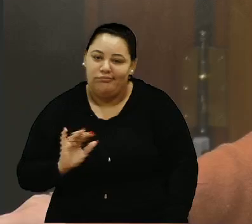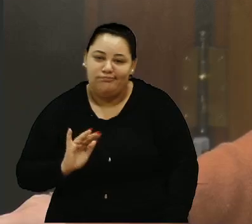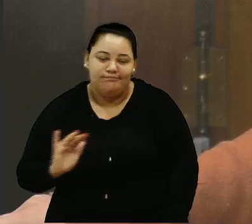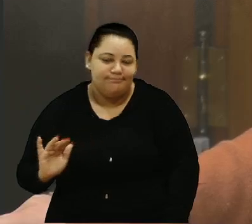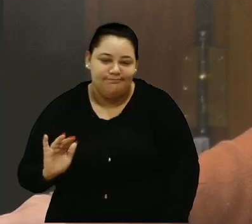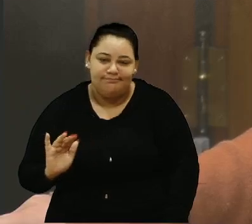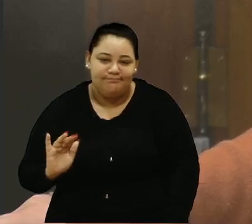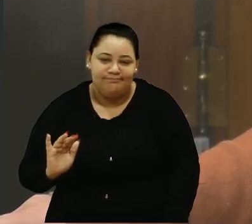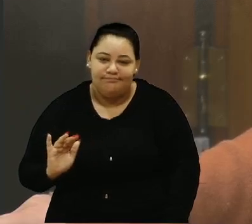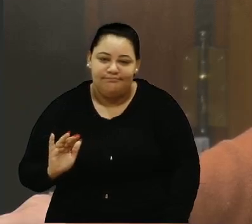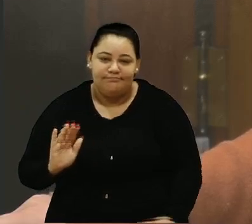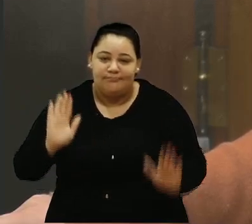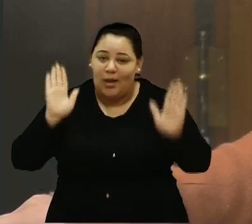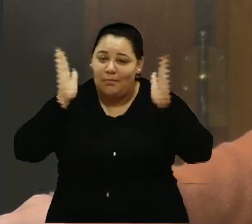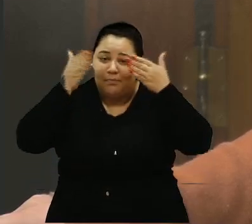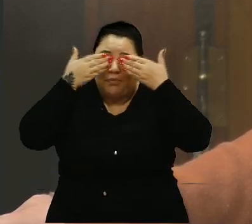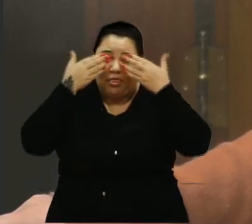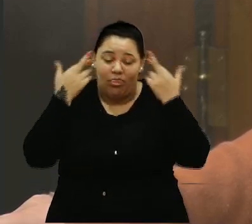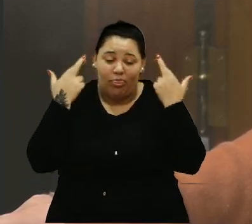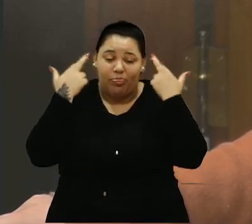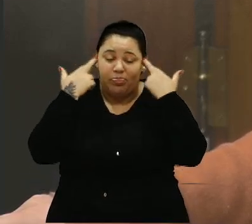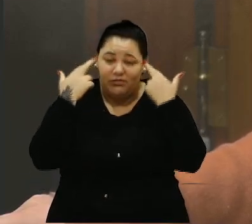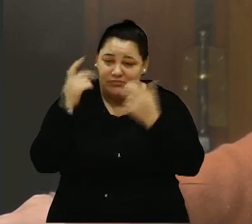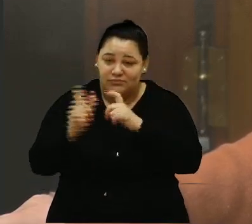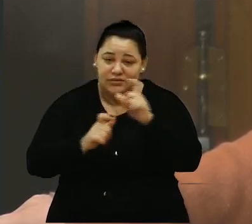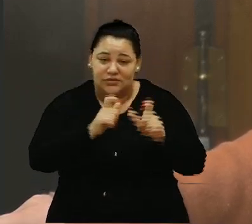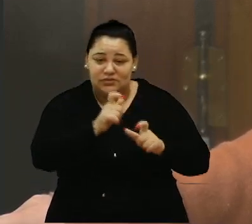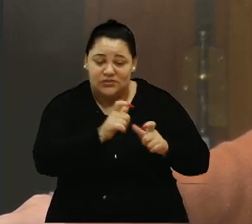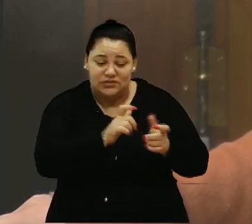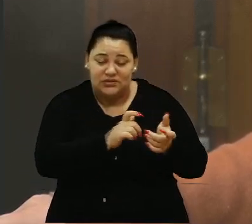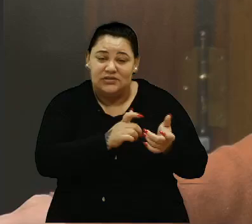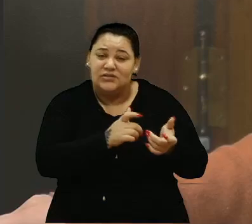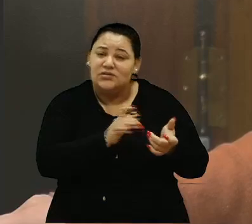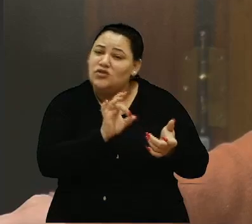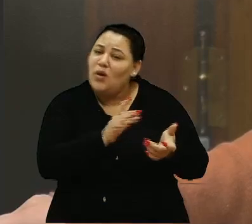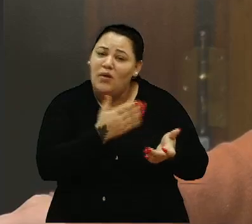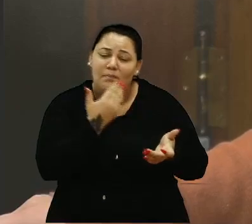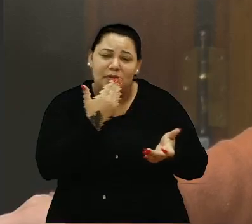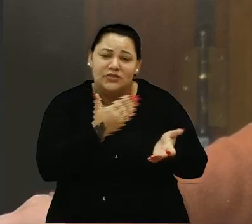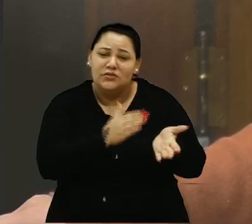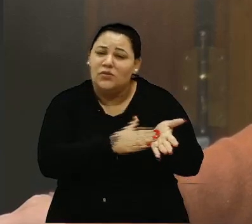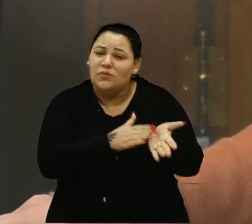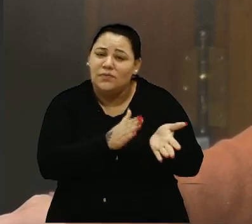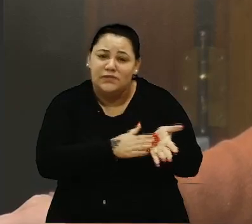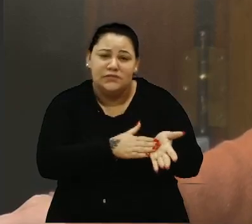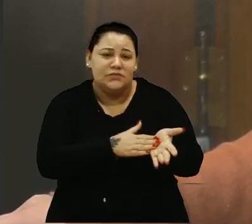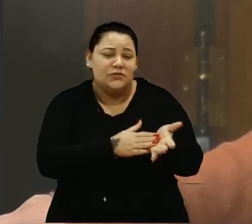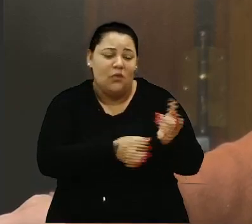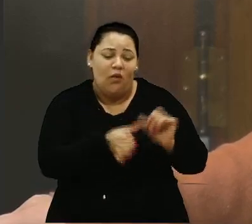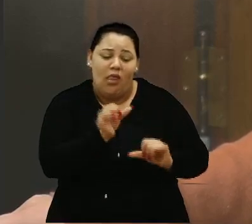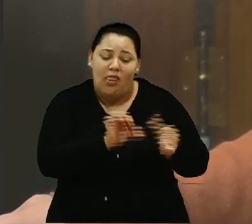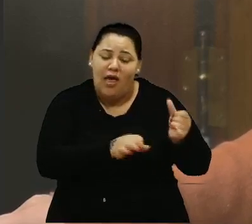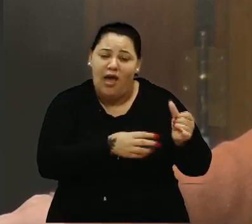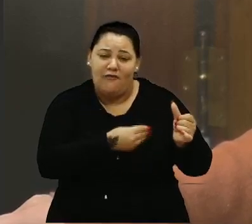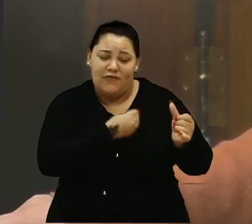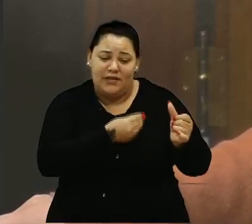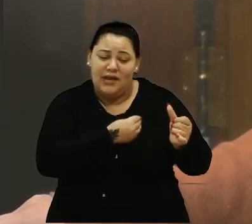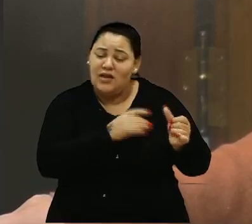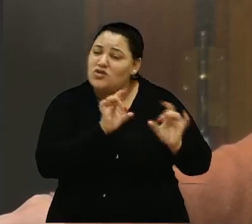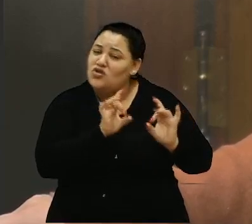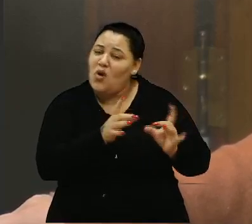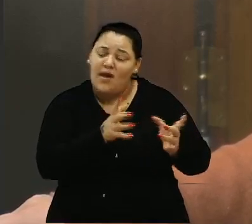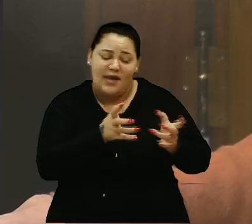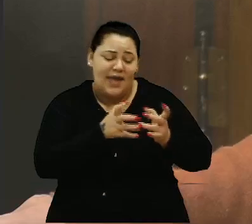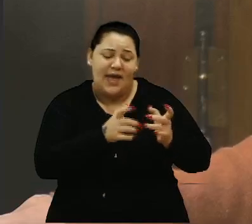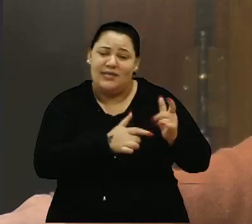os ouvidos para essas pessoas que cobram qualidade de vida, que cobram poder trabalhar.